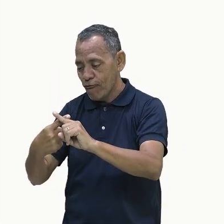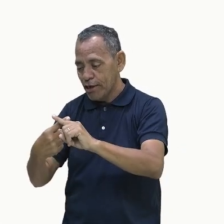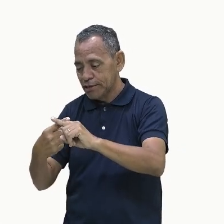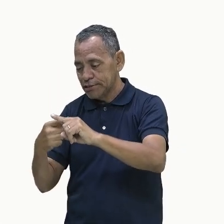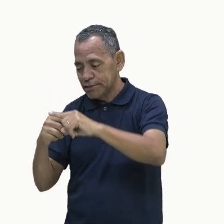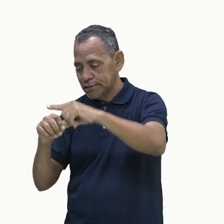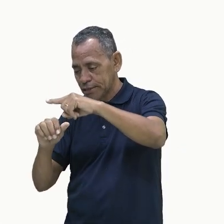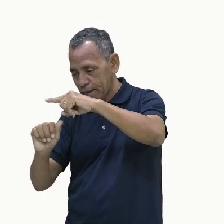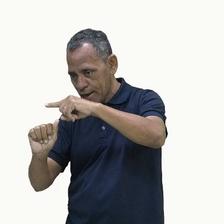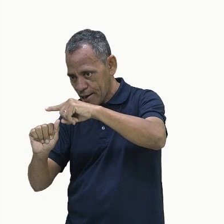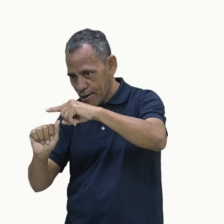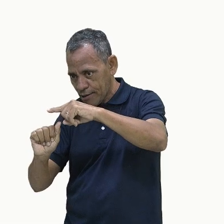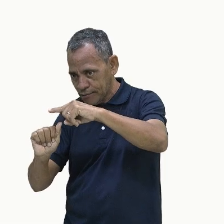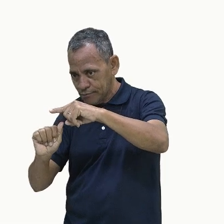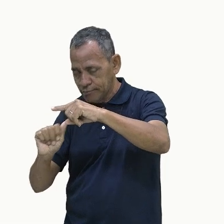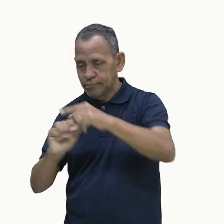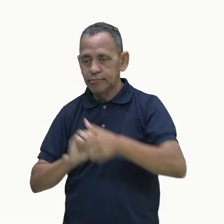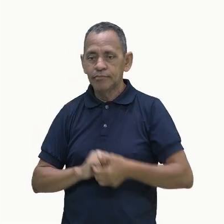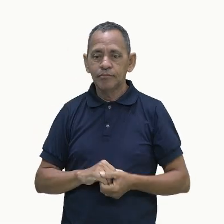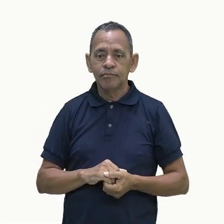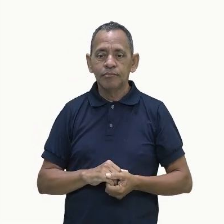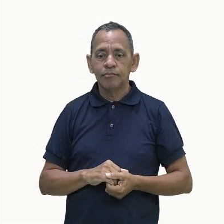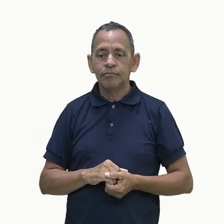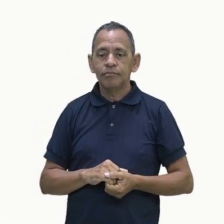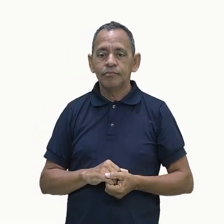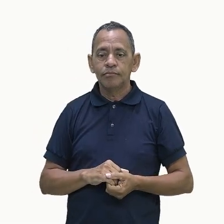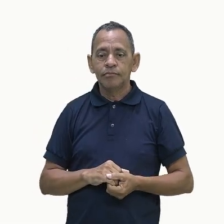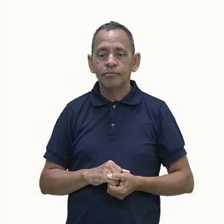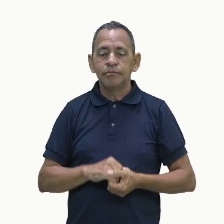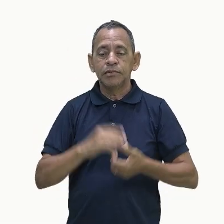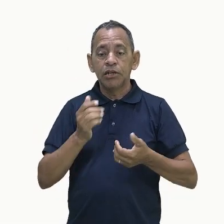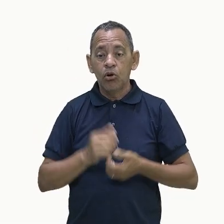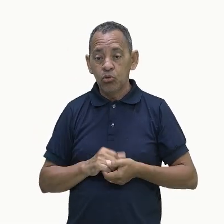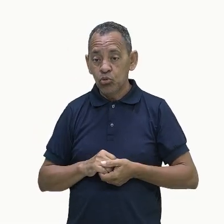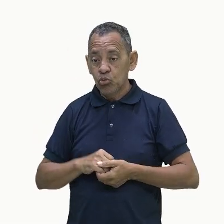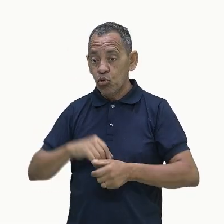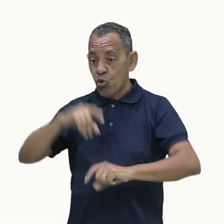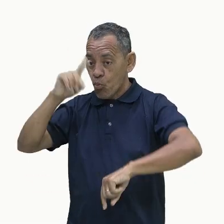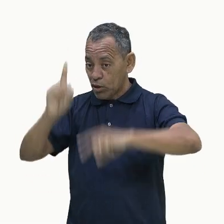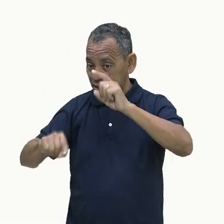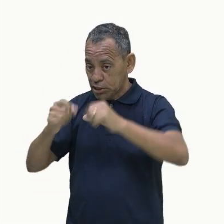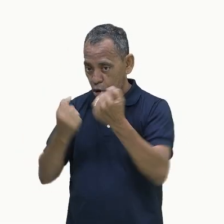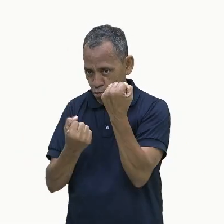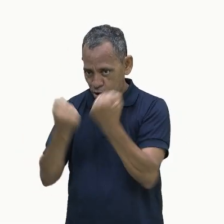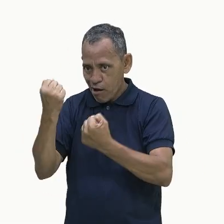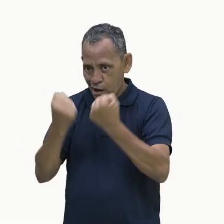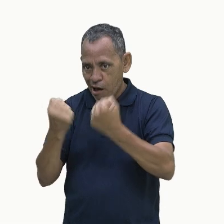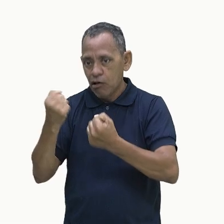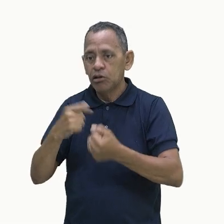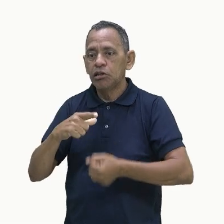E o objeto, ele tem aqui uma força